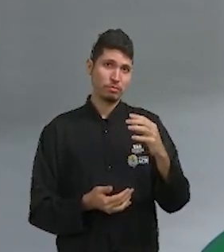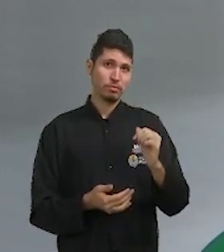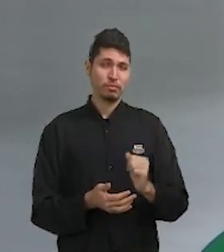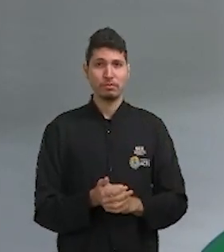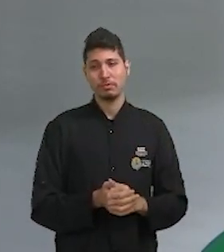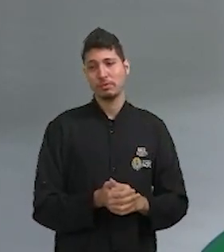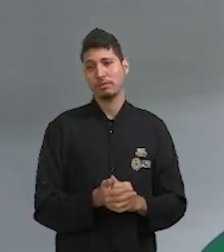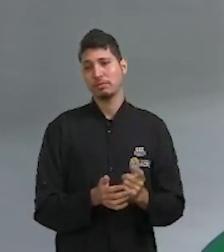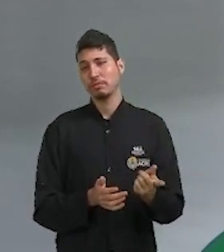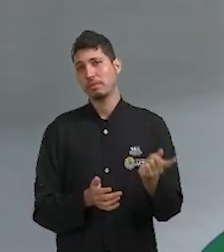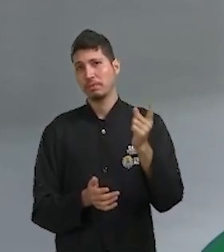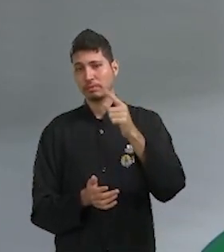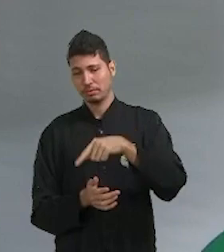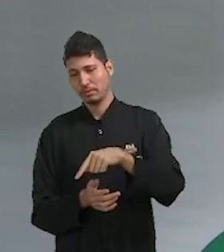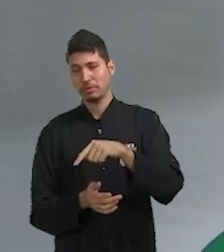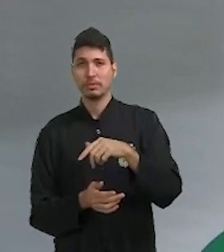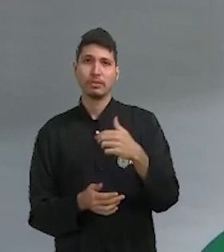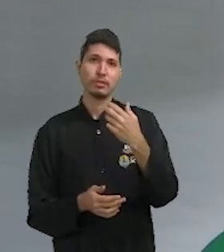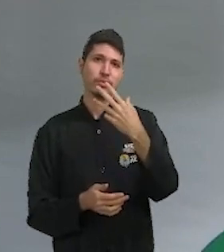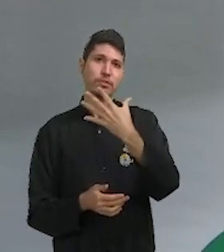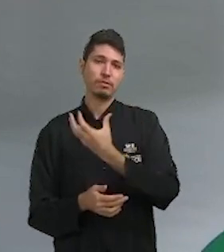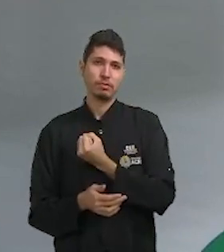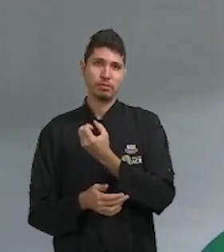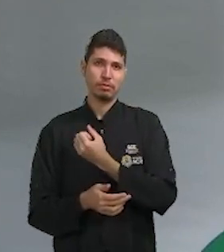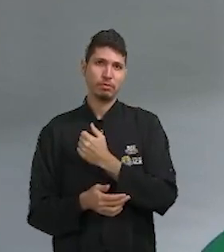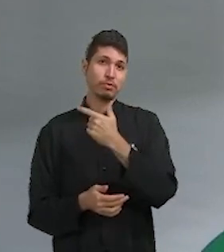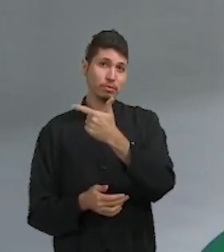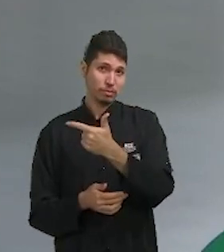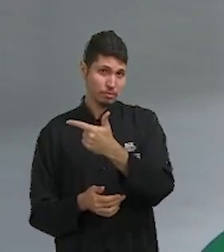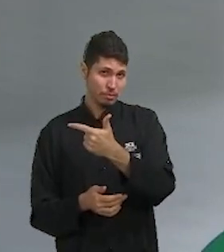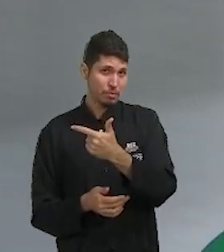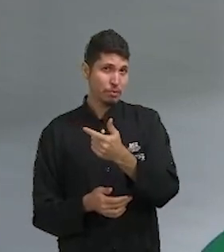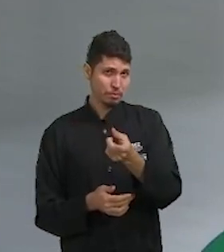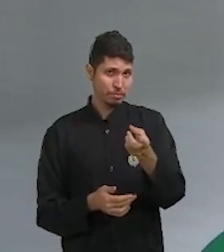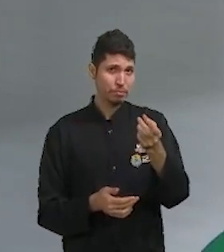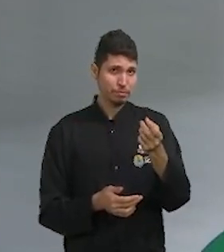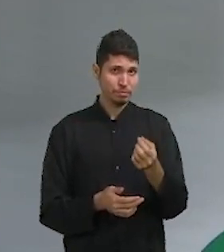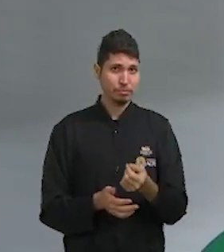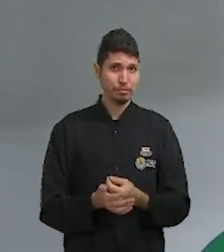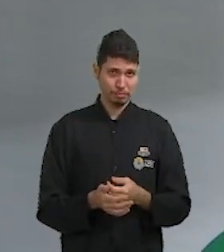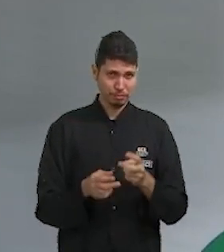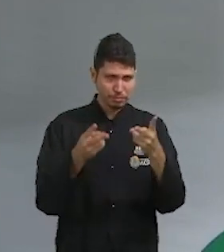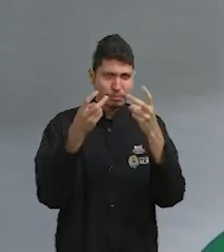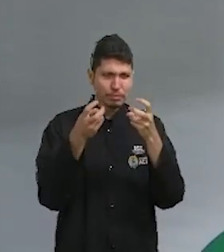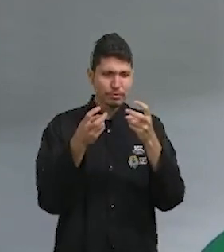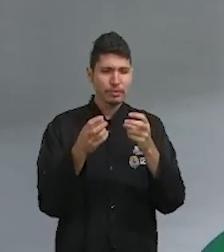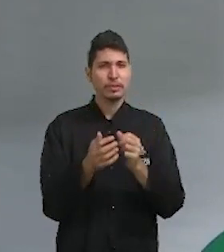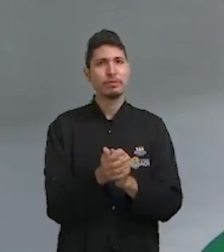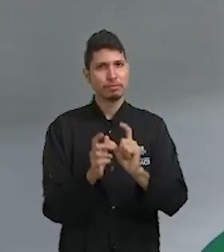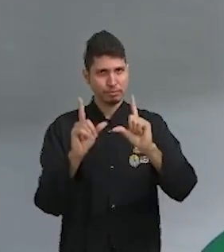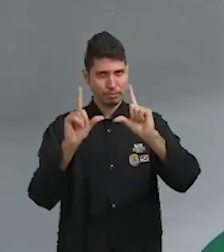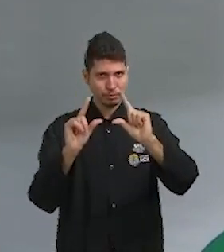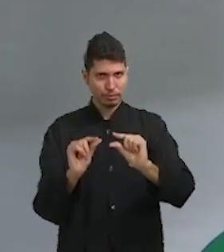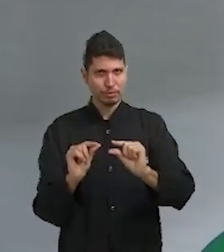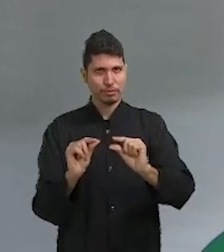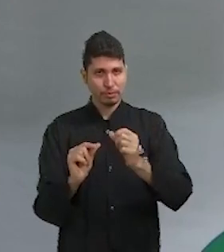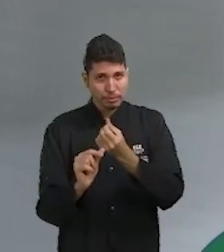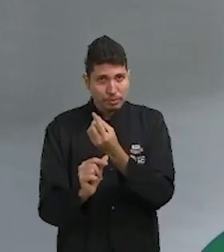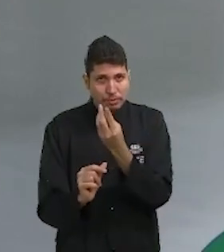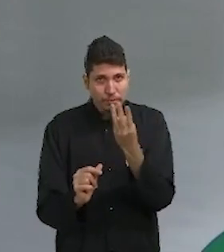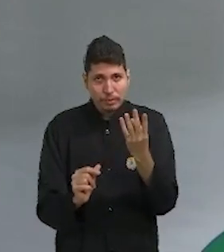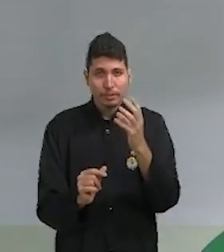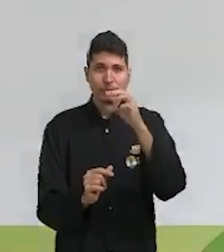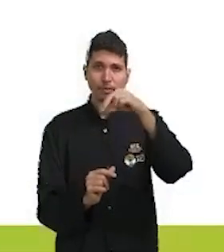número 2. Observou aí que houve uma redução do NOx, tá? Então, fique bem atento a